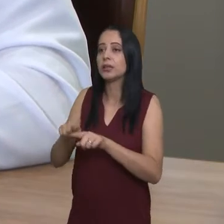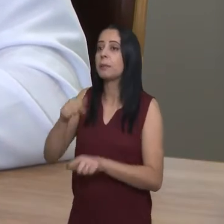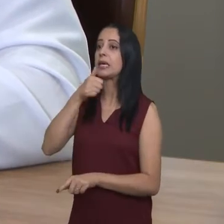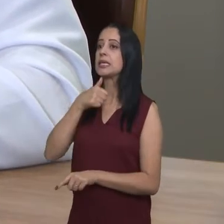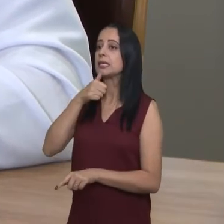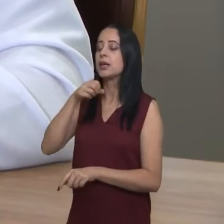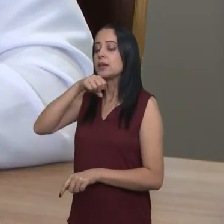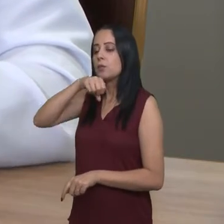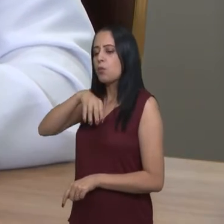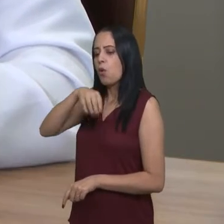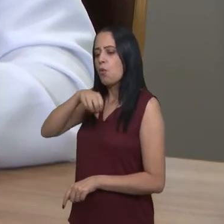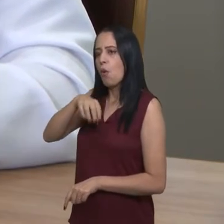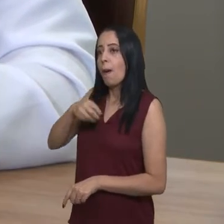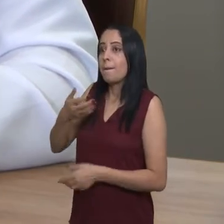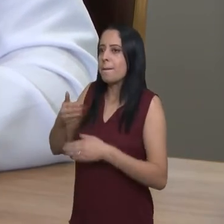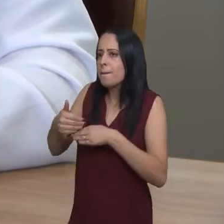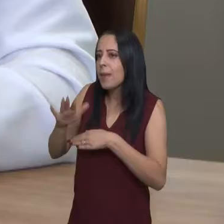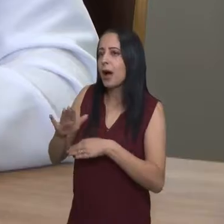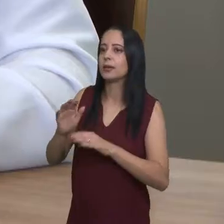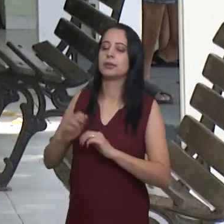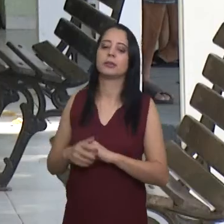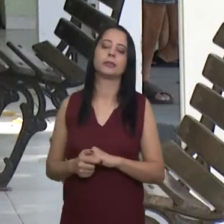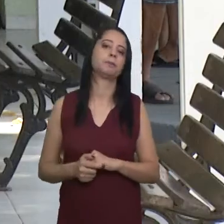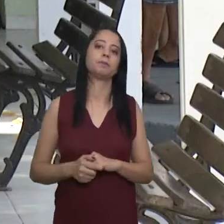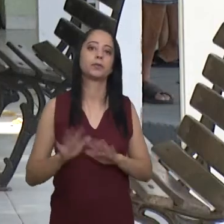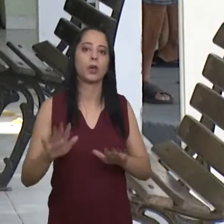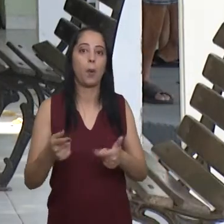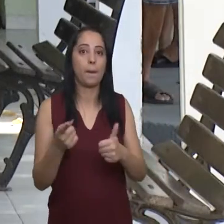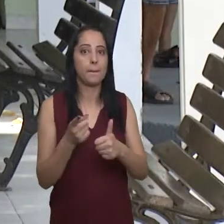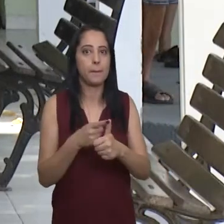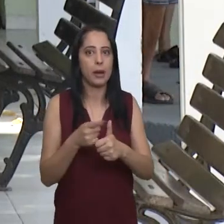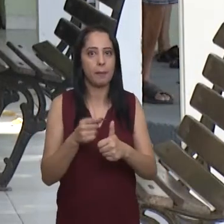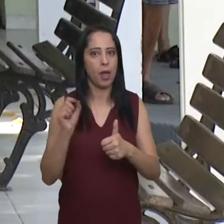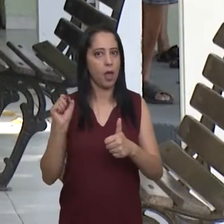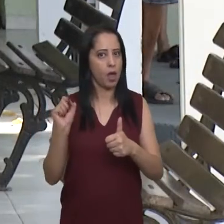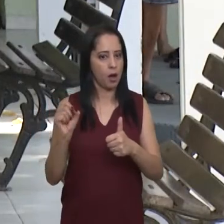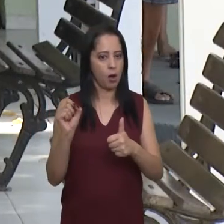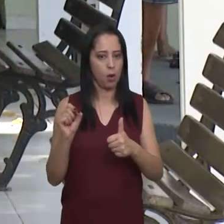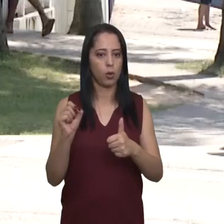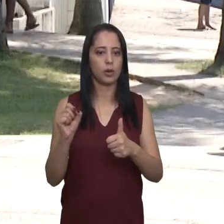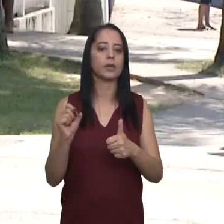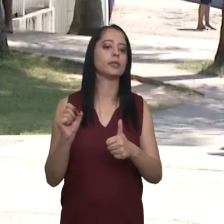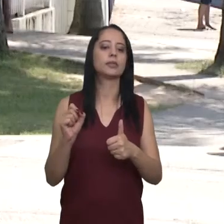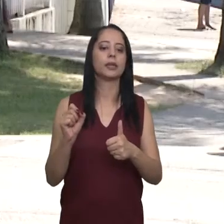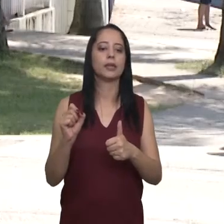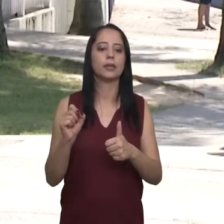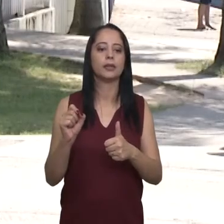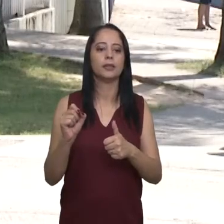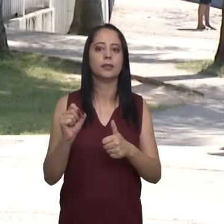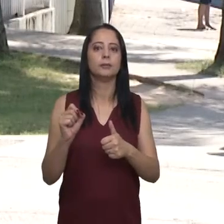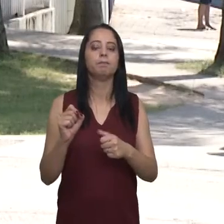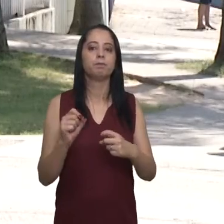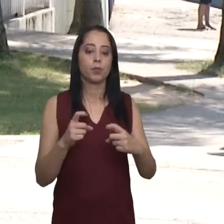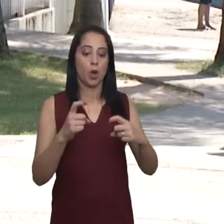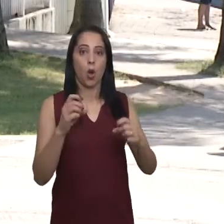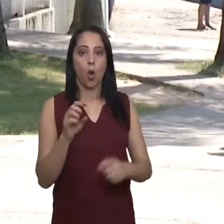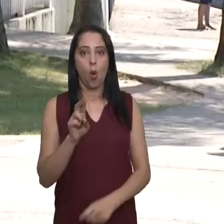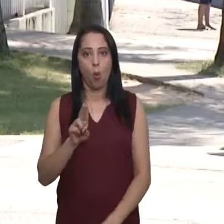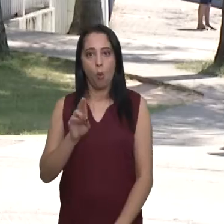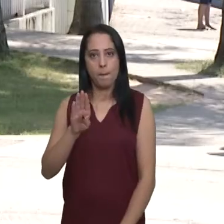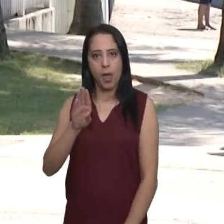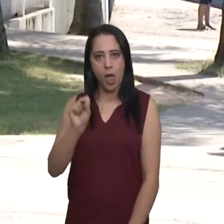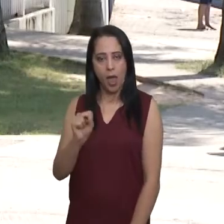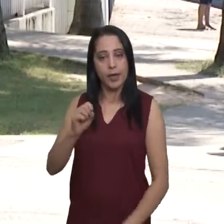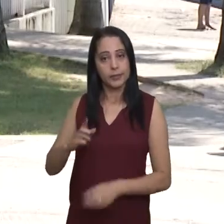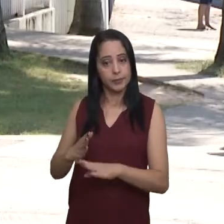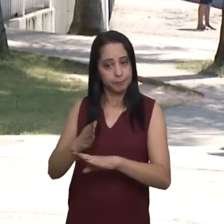fluxo menstrual com os DIUs sem hormônio. O primeiro passo para implantar o DIU no SUS é procurar uma unidade básica de